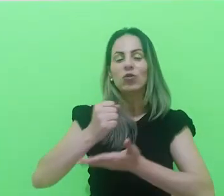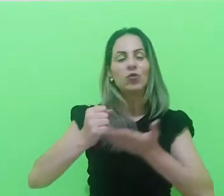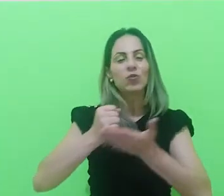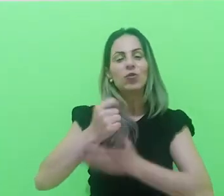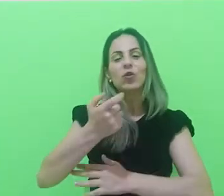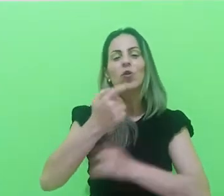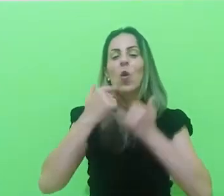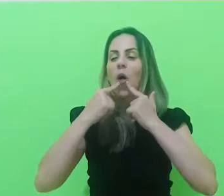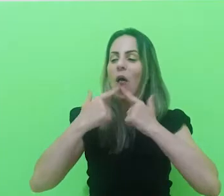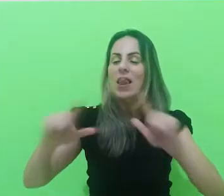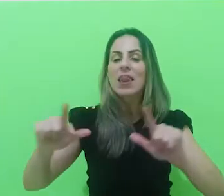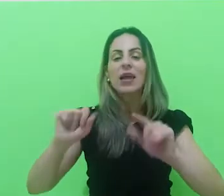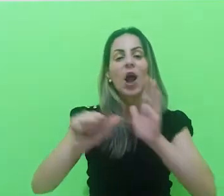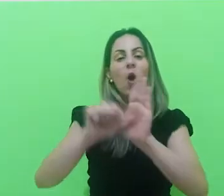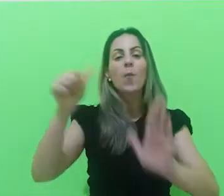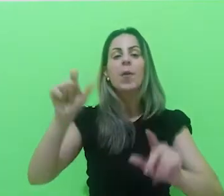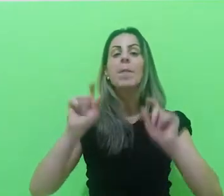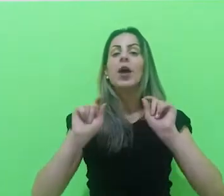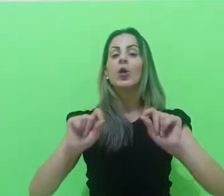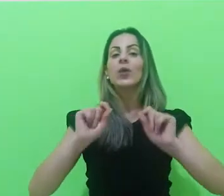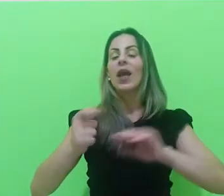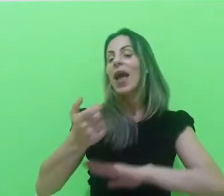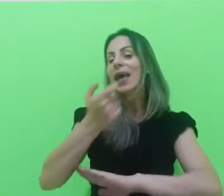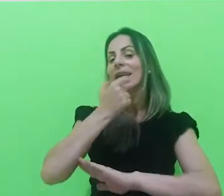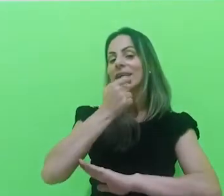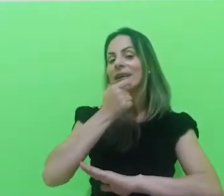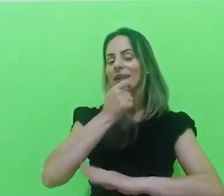vai ser, o primeiro deles é o inglês.